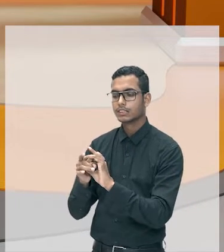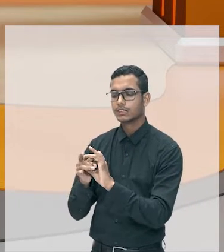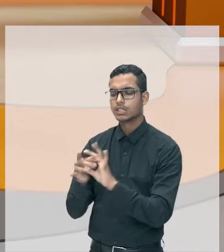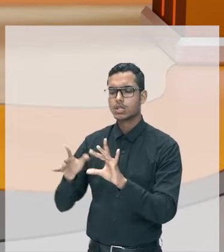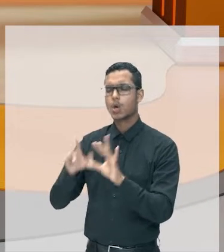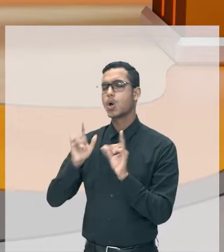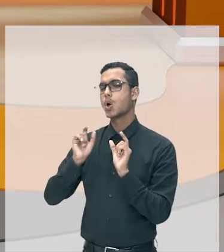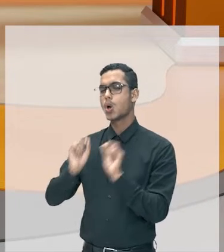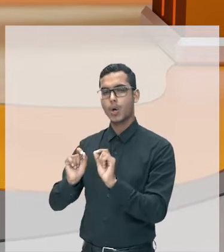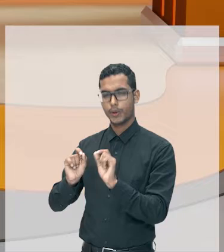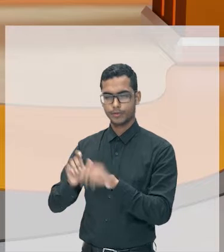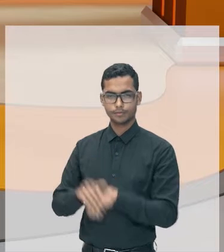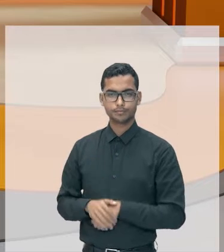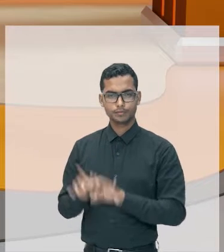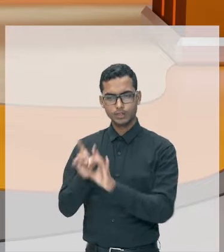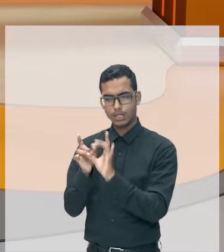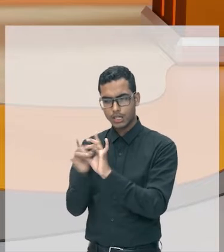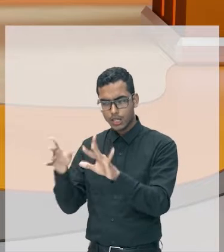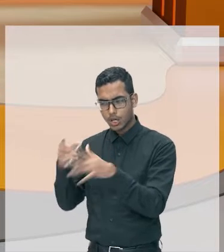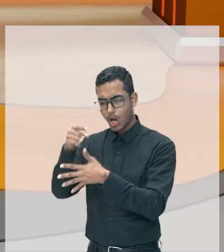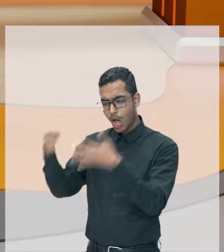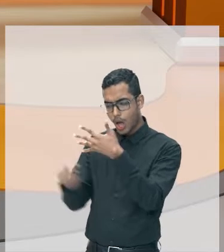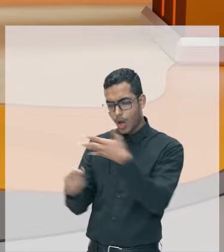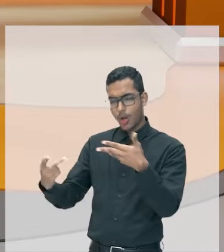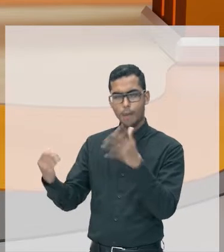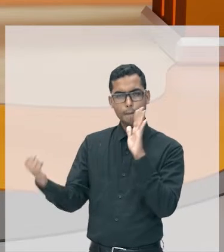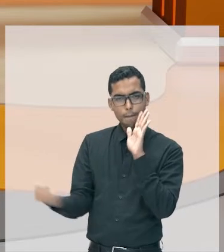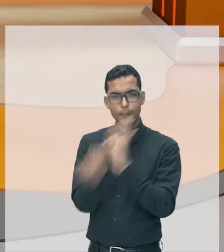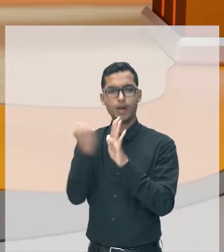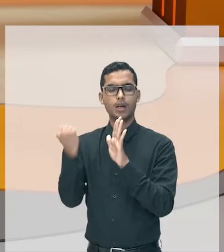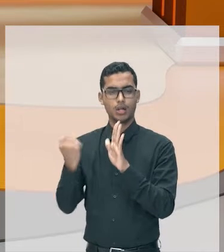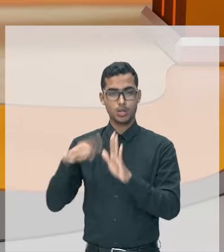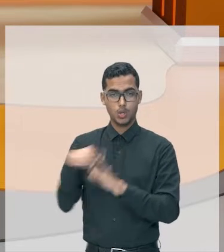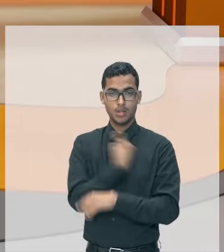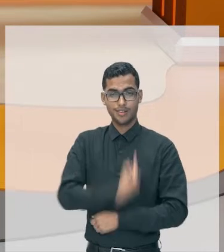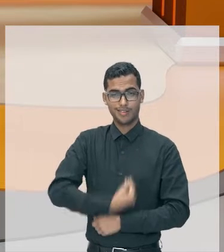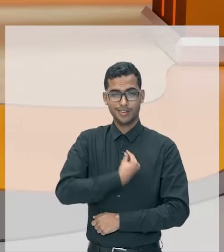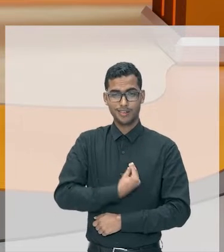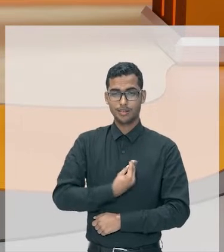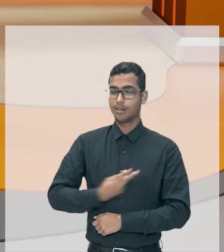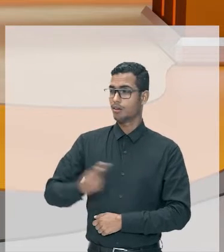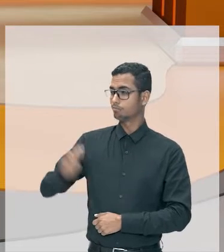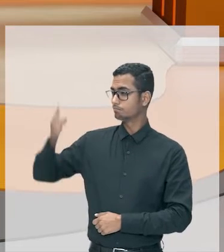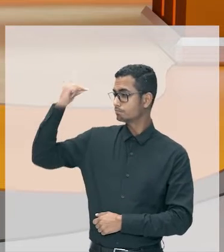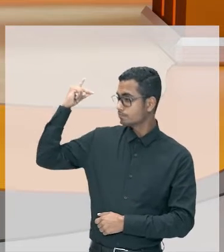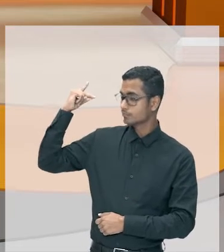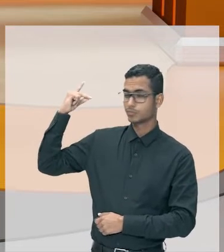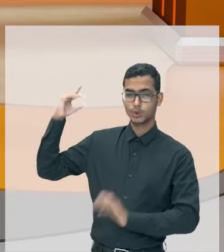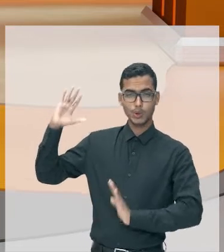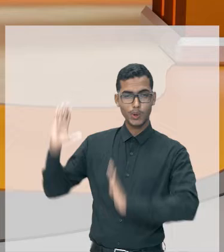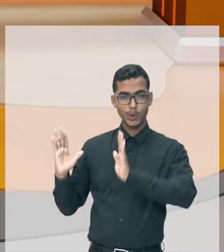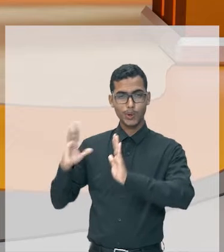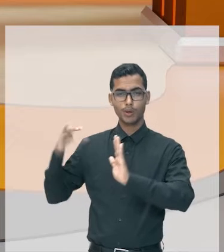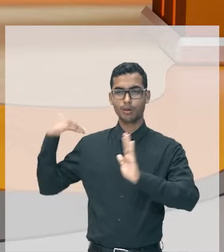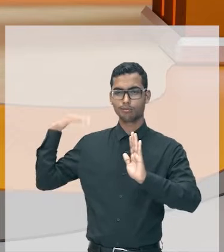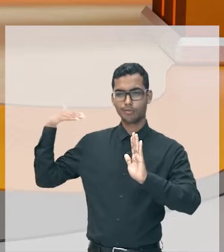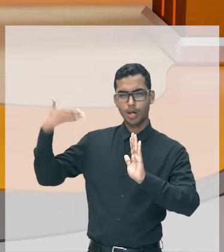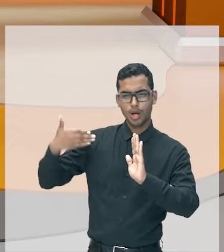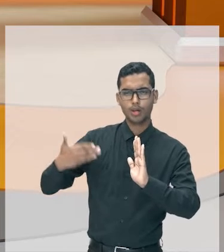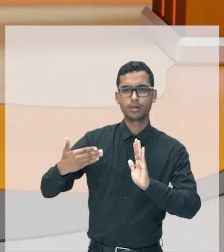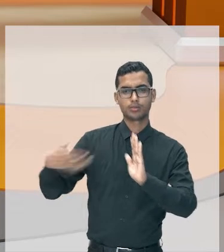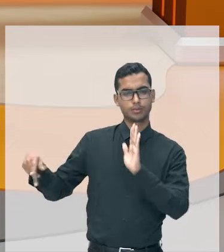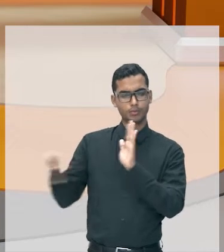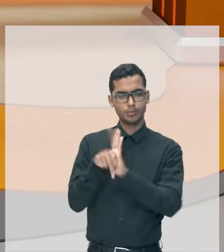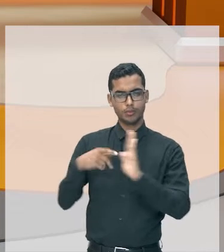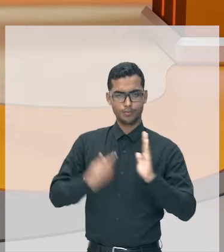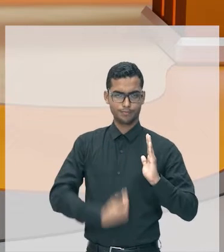caminho resquícios de algo que a gente vivenciou, de um momento que a gente viveu, de uma fase que a gente viveu da vida, de um momento